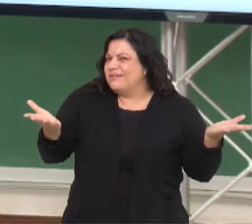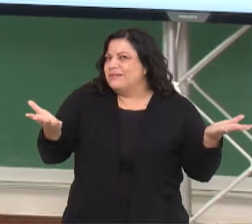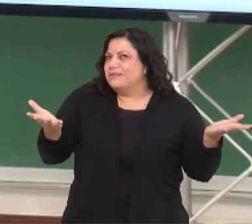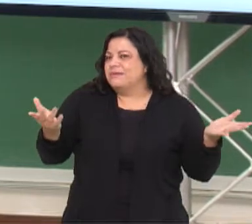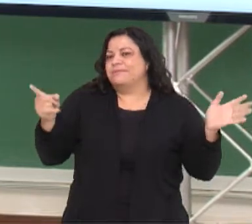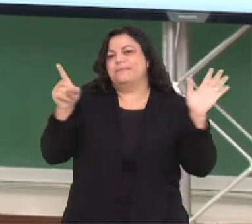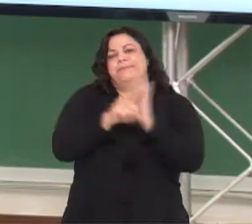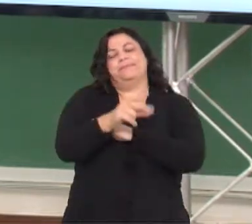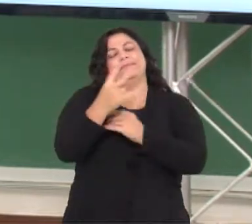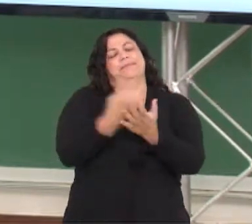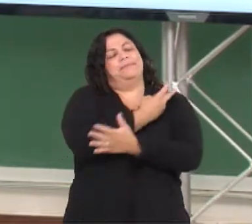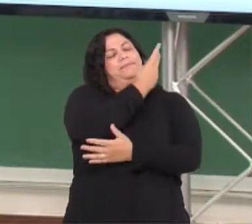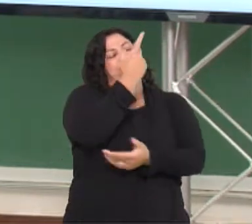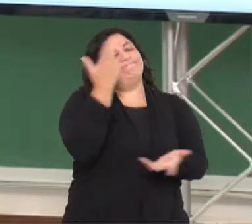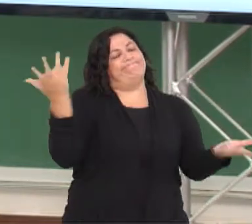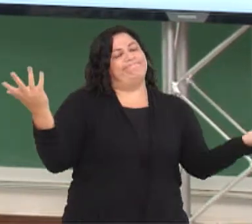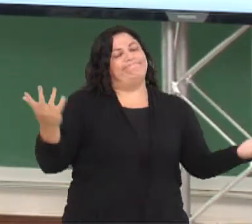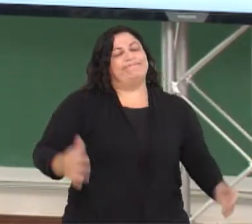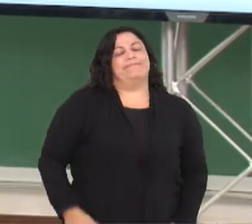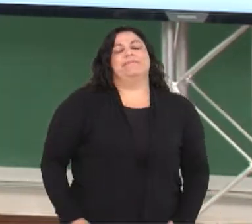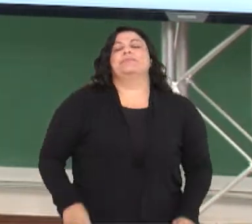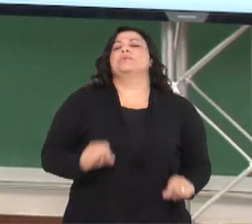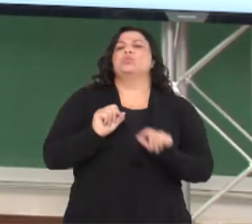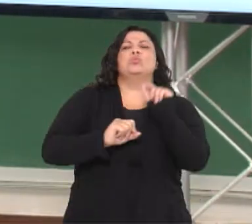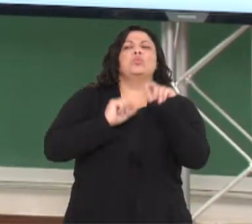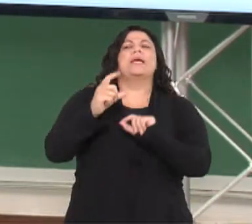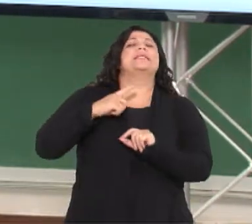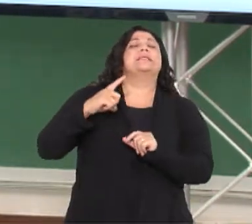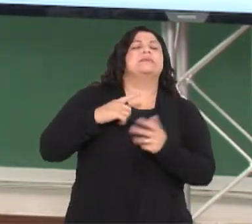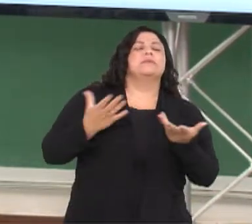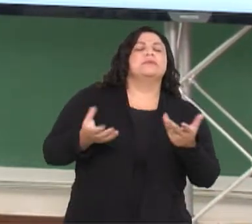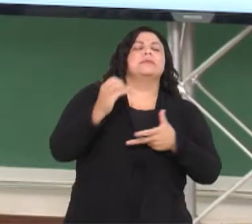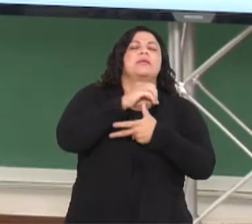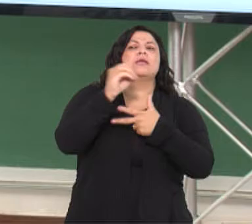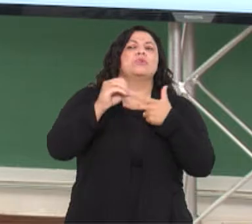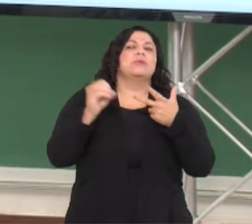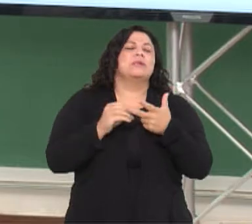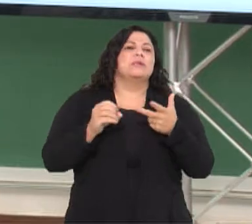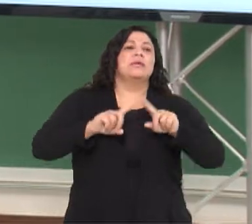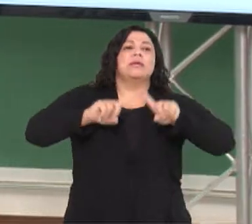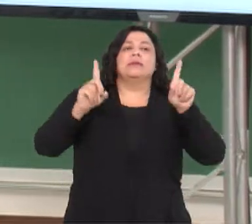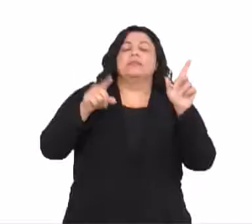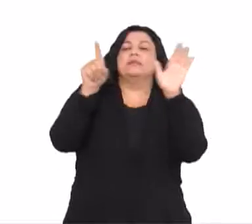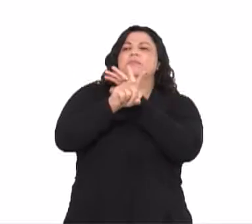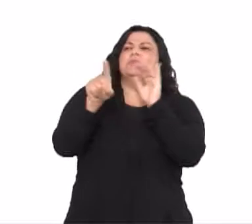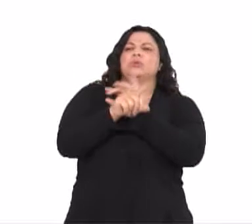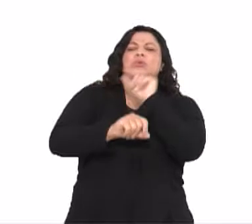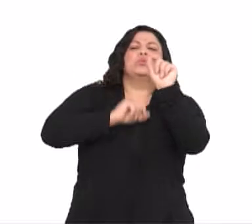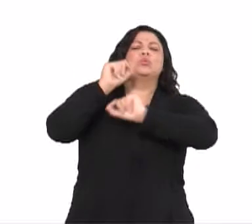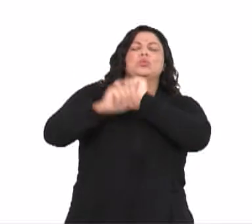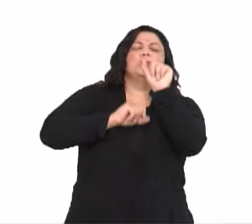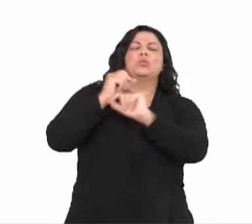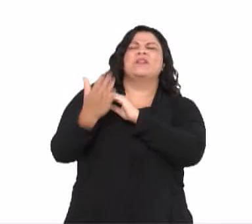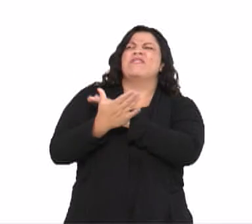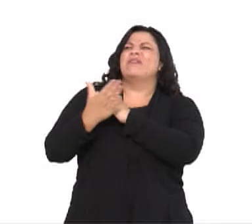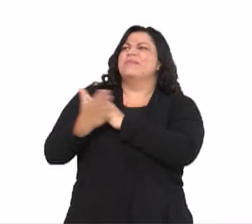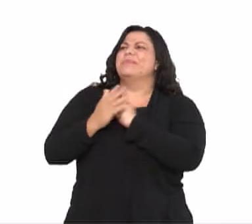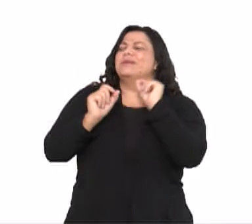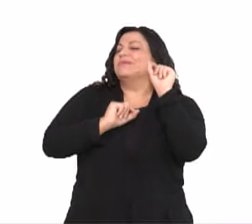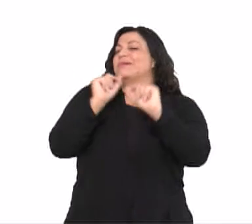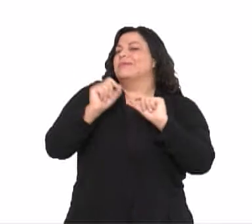Pergunta errada, meu caro. A pergunta não é se cai no Enem, a pergunta é, em que isso vai me